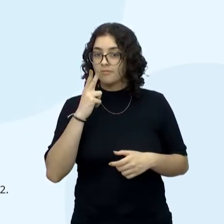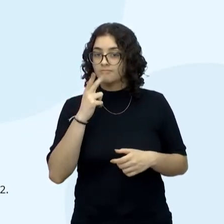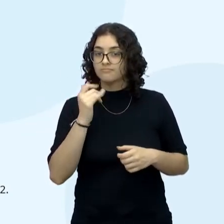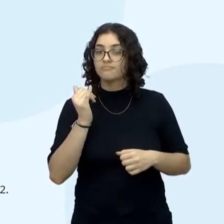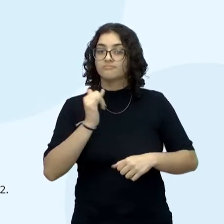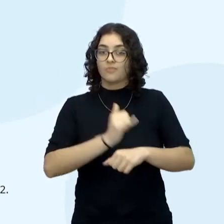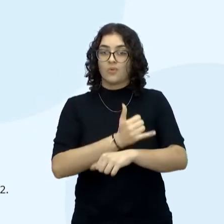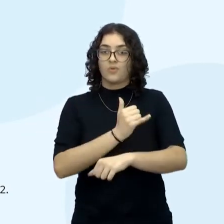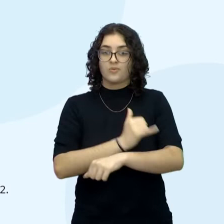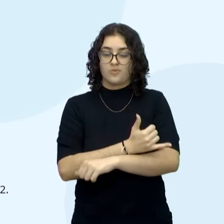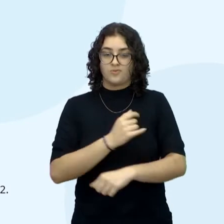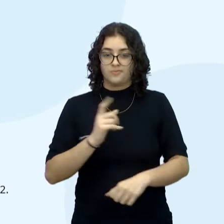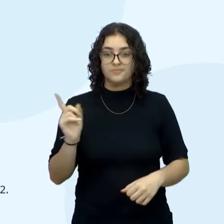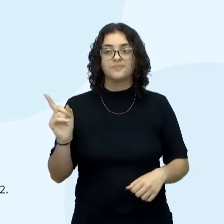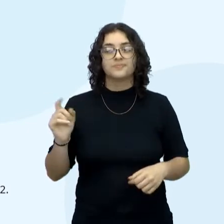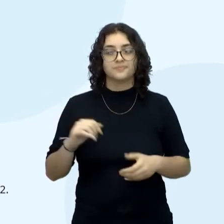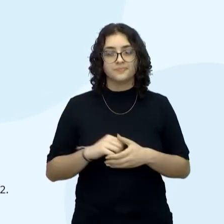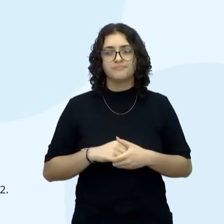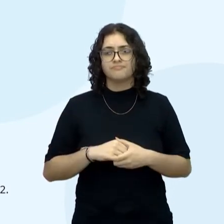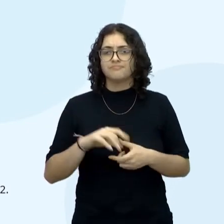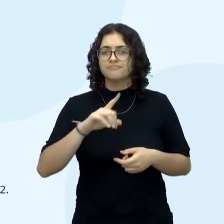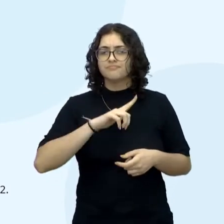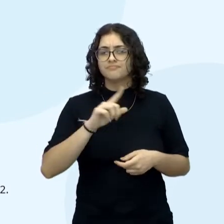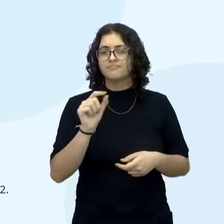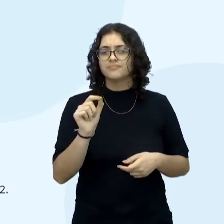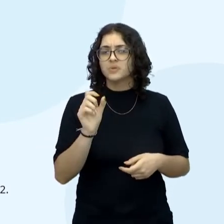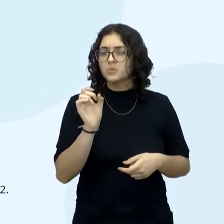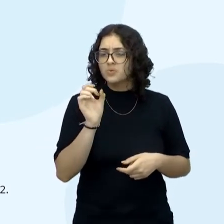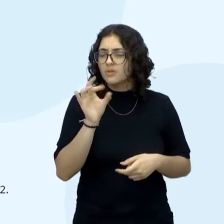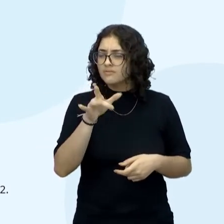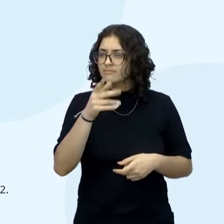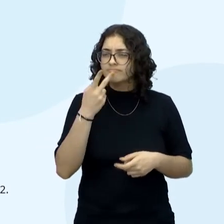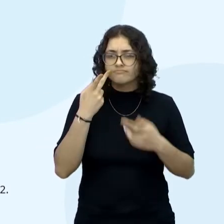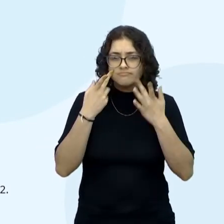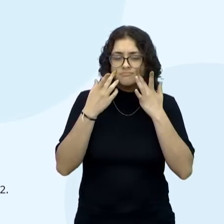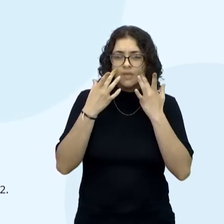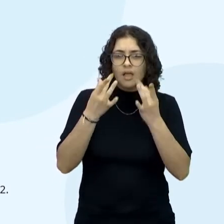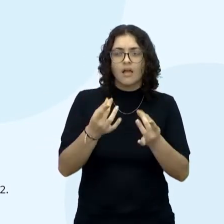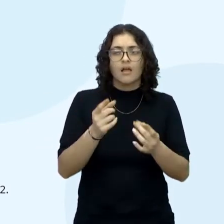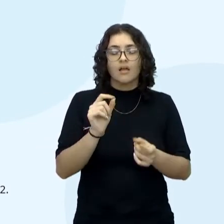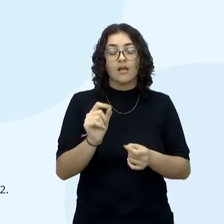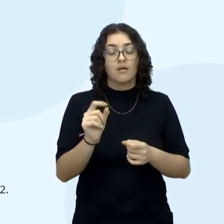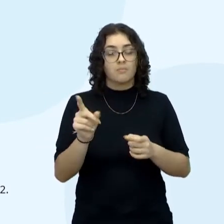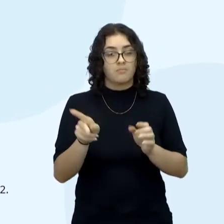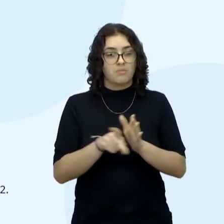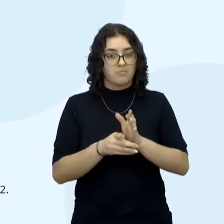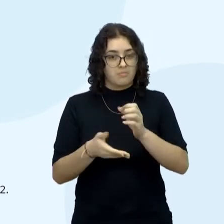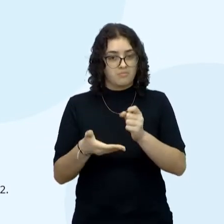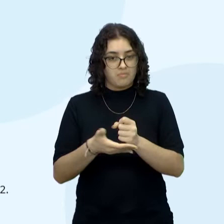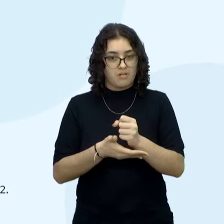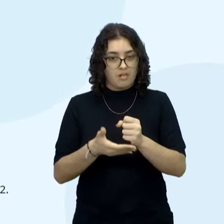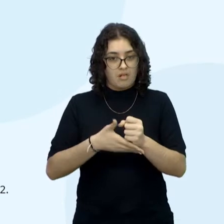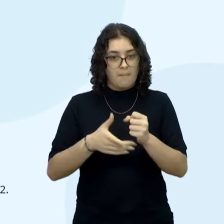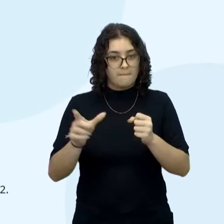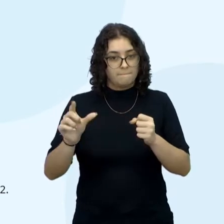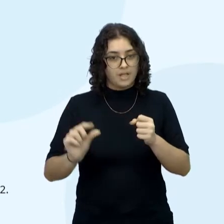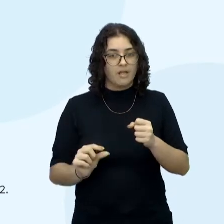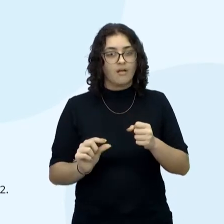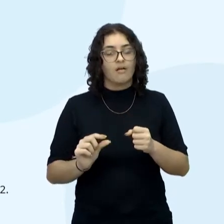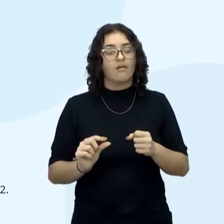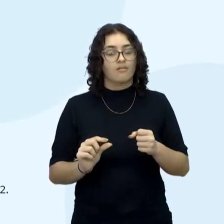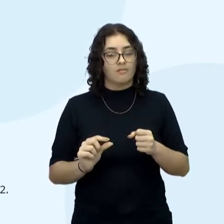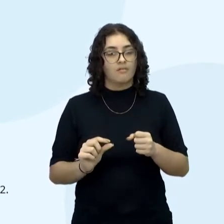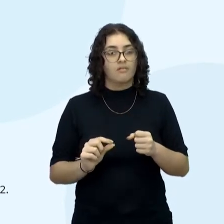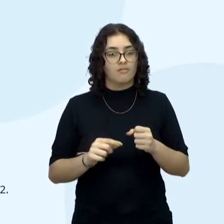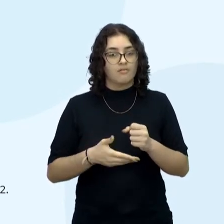né? E aí é só a gente olhar também, por exemplo, a base ela está menor do que